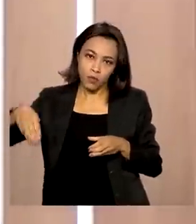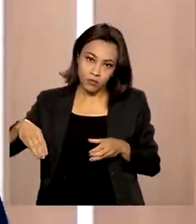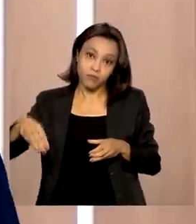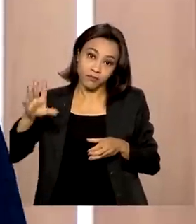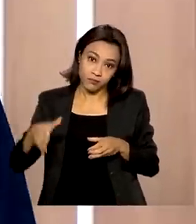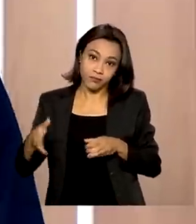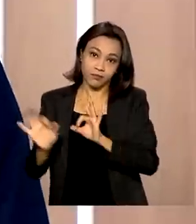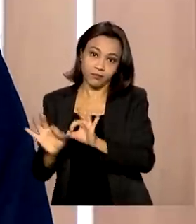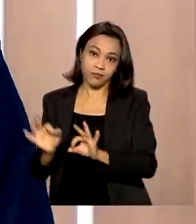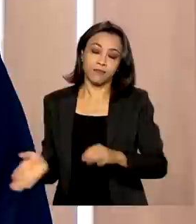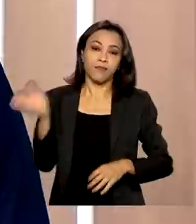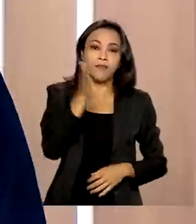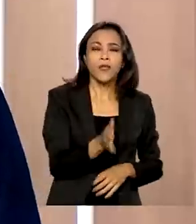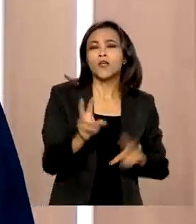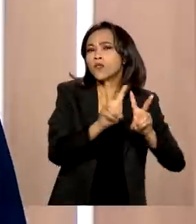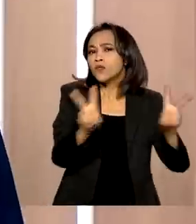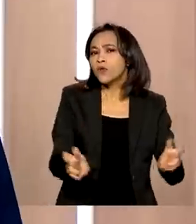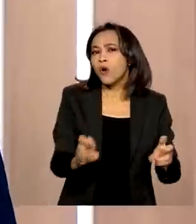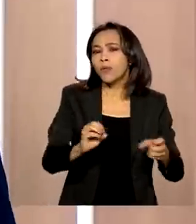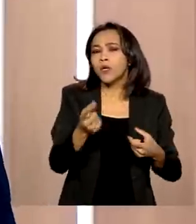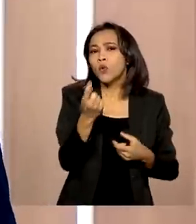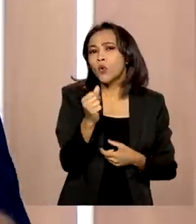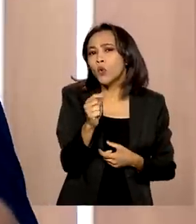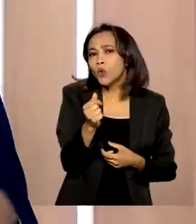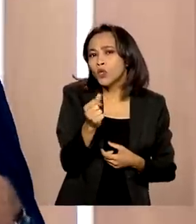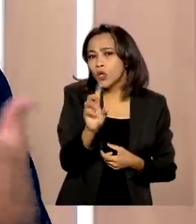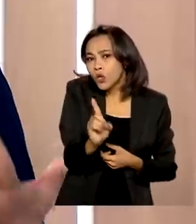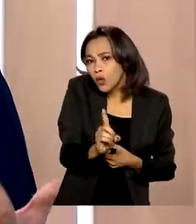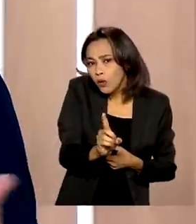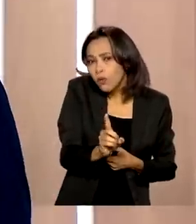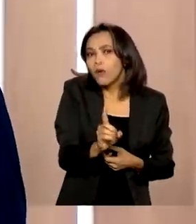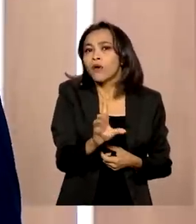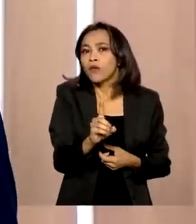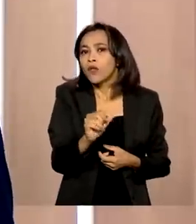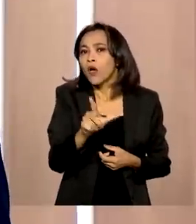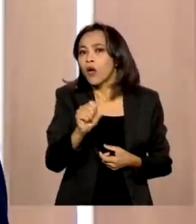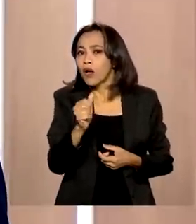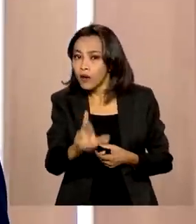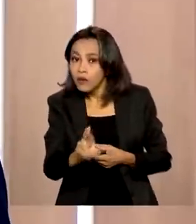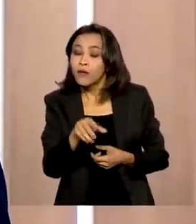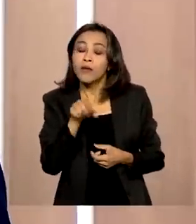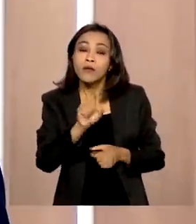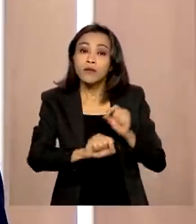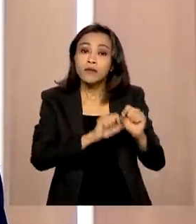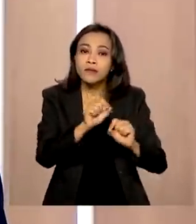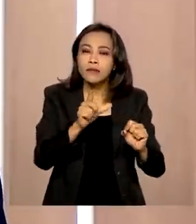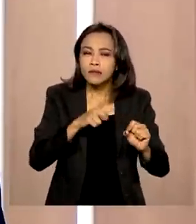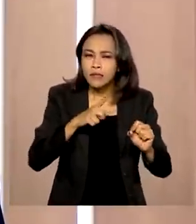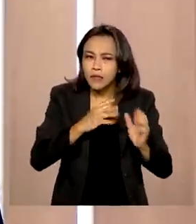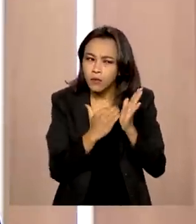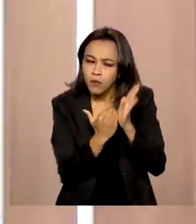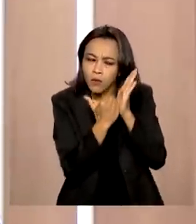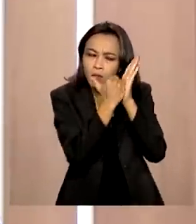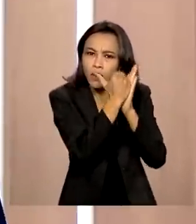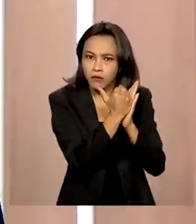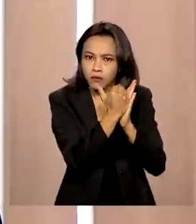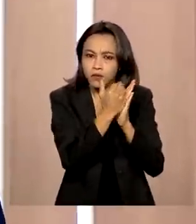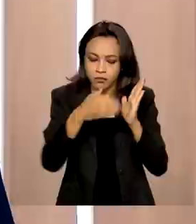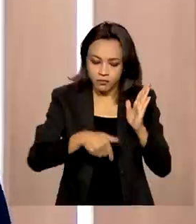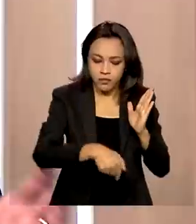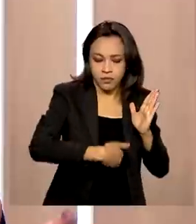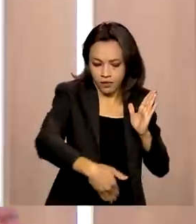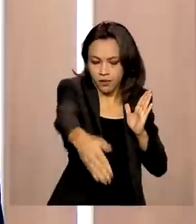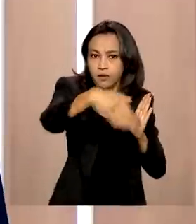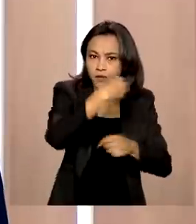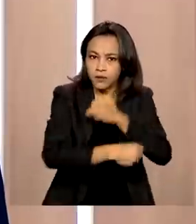E em relação ao dólar, houve uma expectativa, há uma expectativa de que o dólar tenha um ligeiro aumento ainda ao longo do ano, em